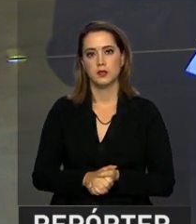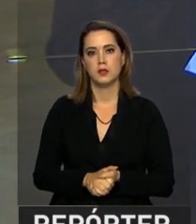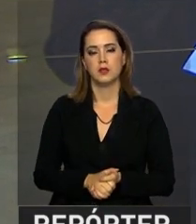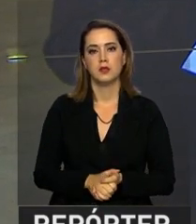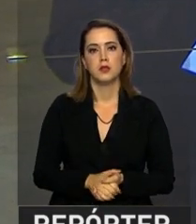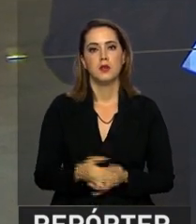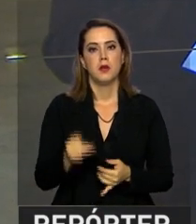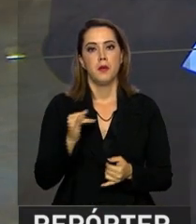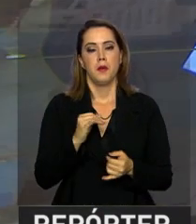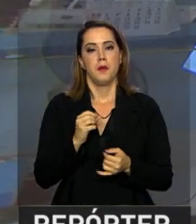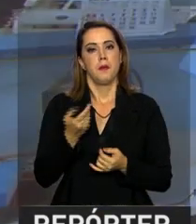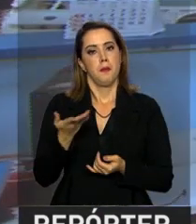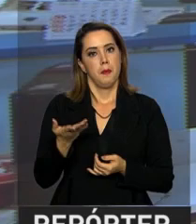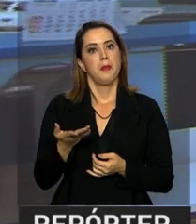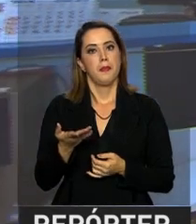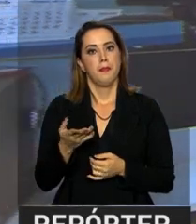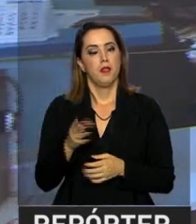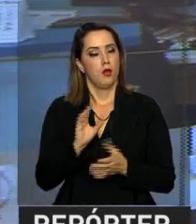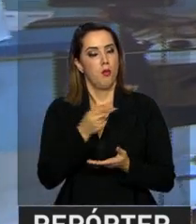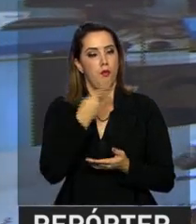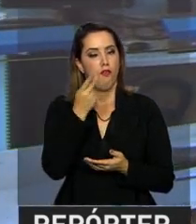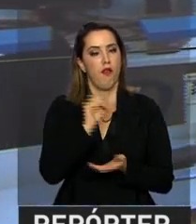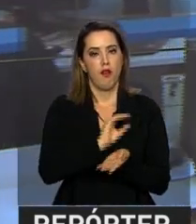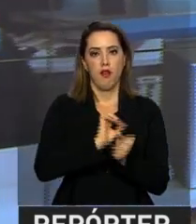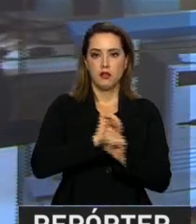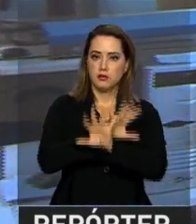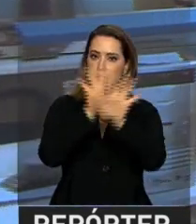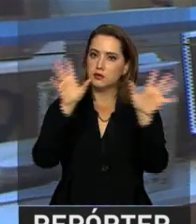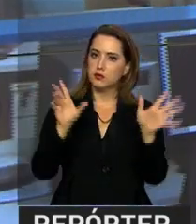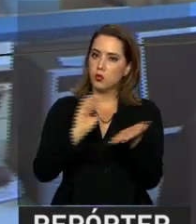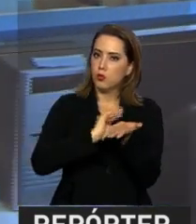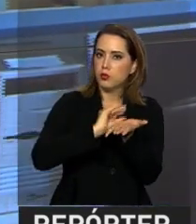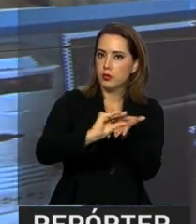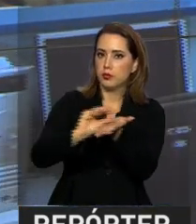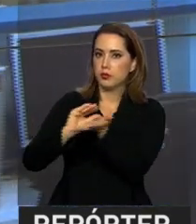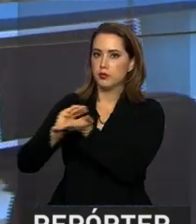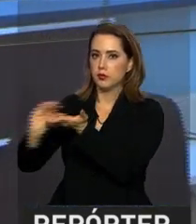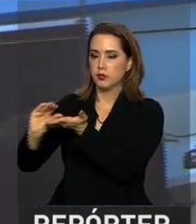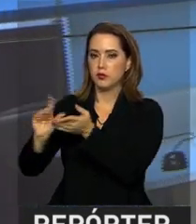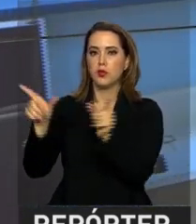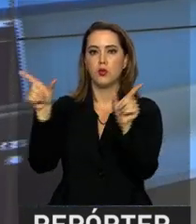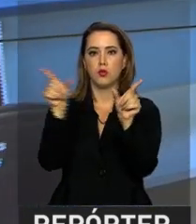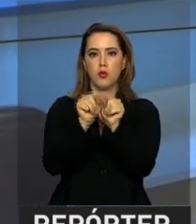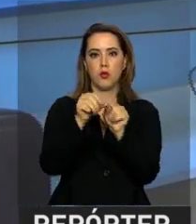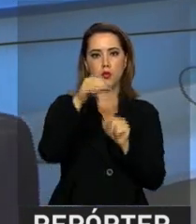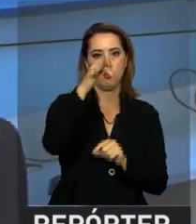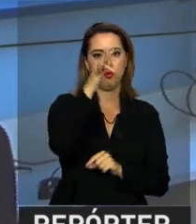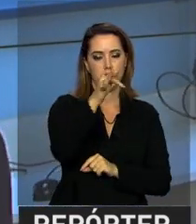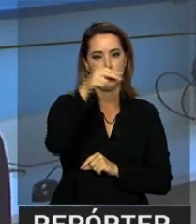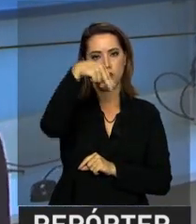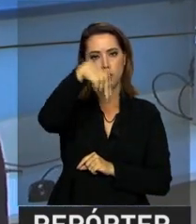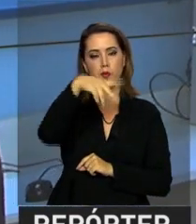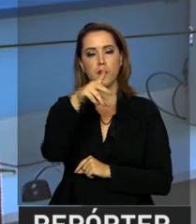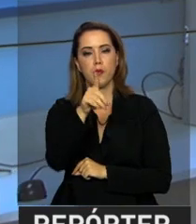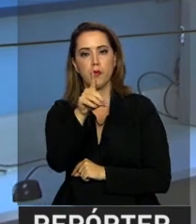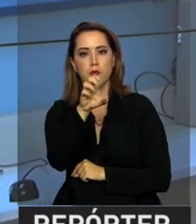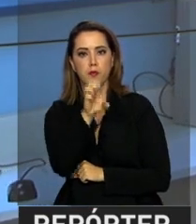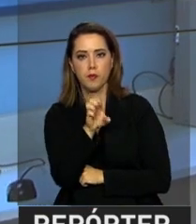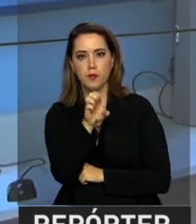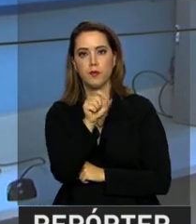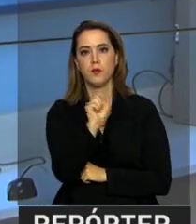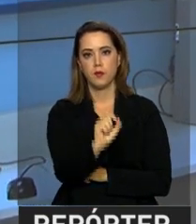suas informações e por falar em transparência o repasse de recursos do Fundo Nacional de Desenvolvimento da Educação